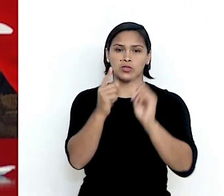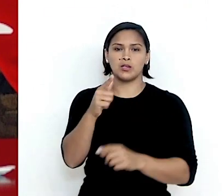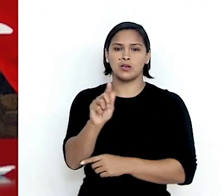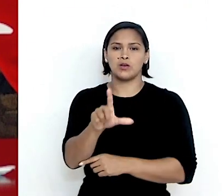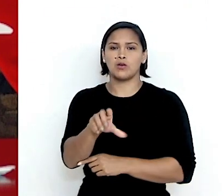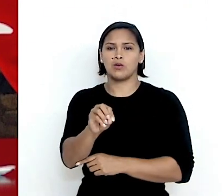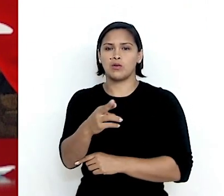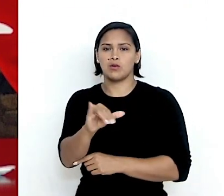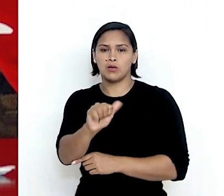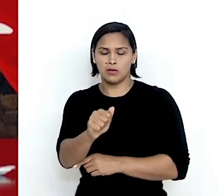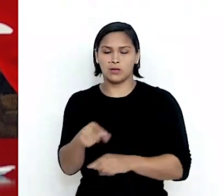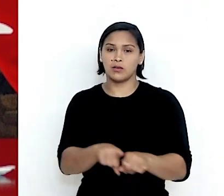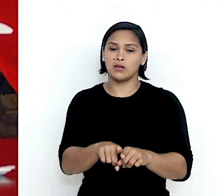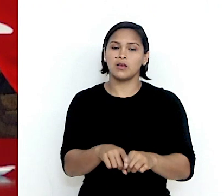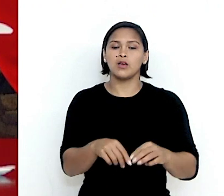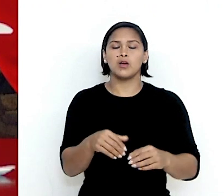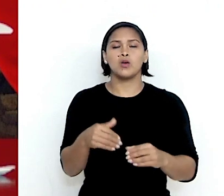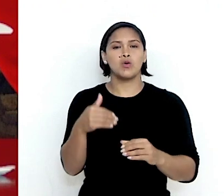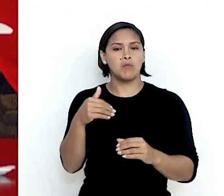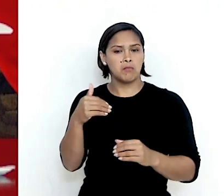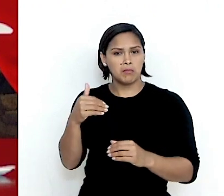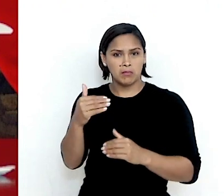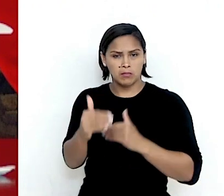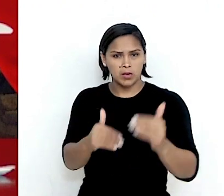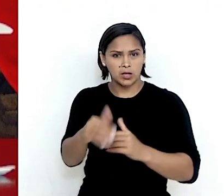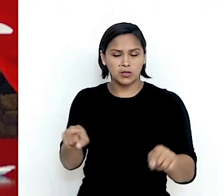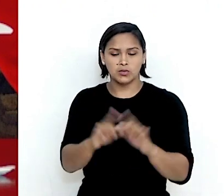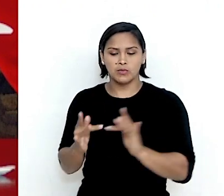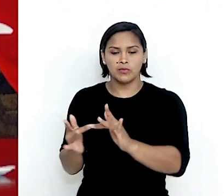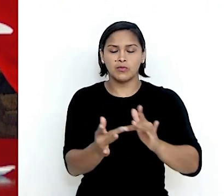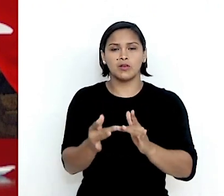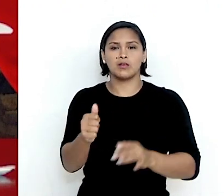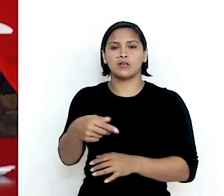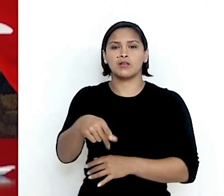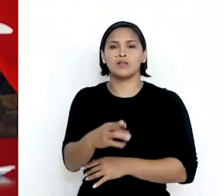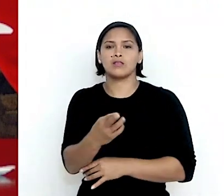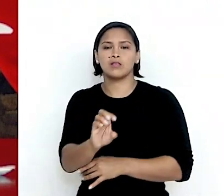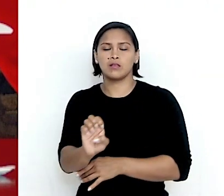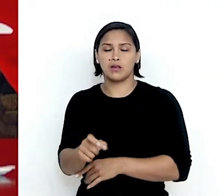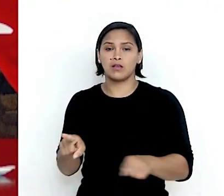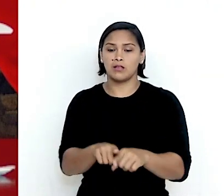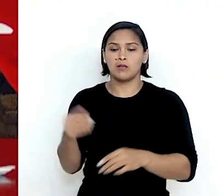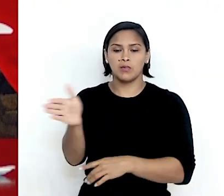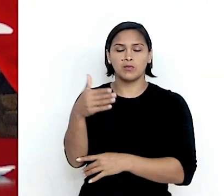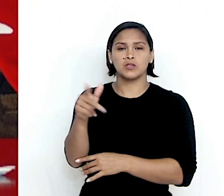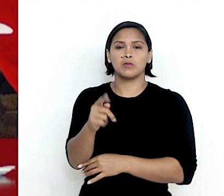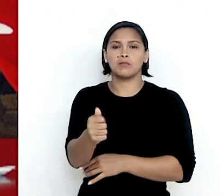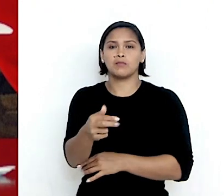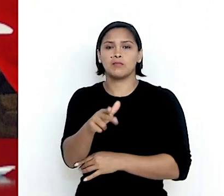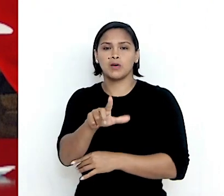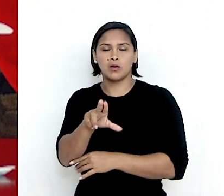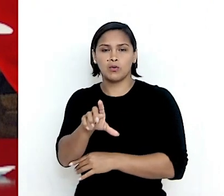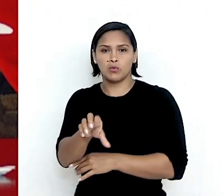Hutt, e o ministro das Relações Exteriores do Chile, Dom Andrés Alamán. Vejo também o embaixador Paulo